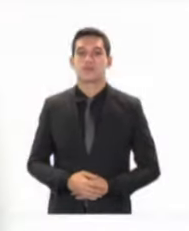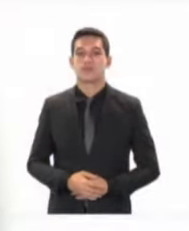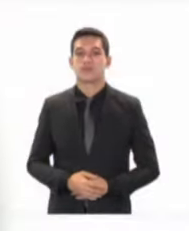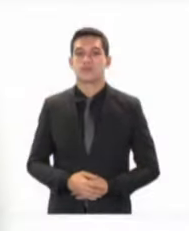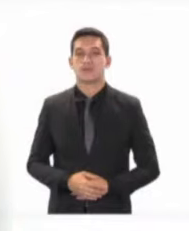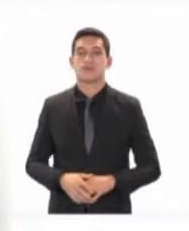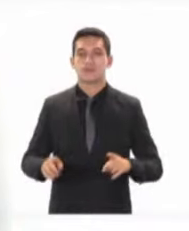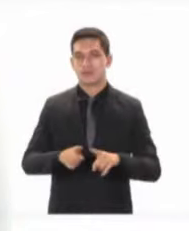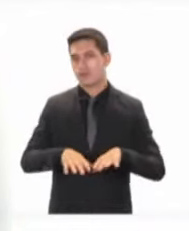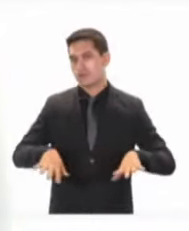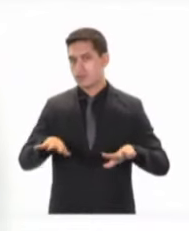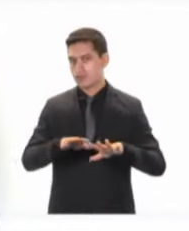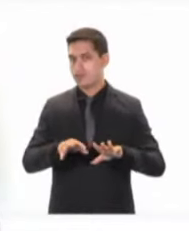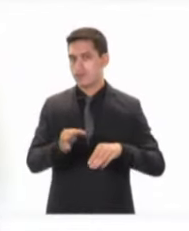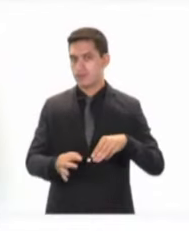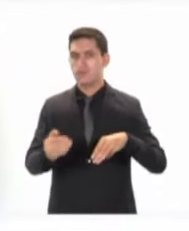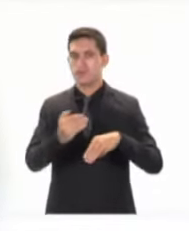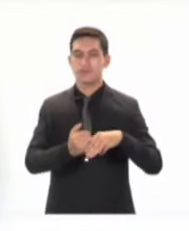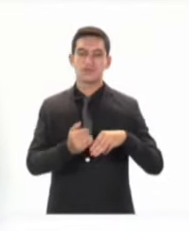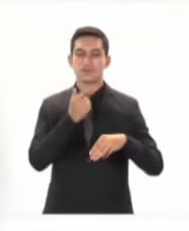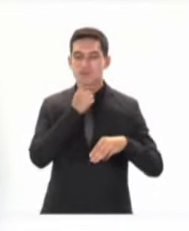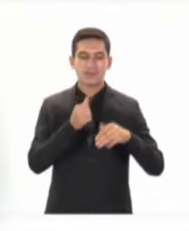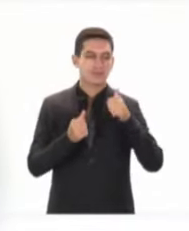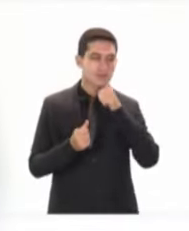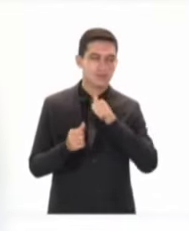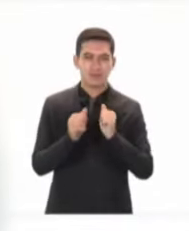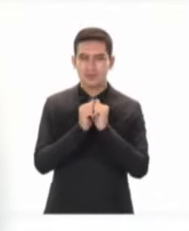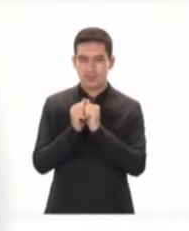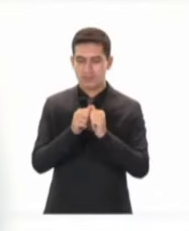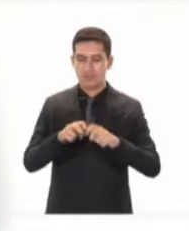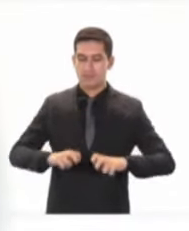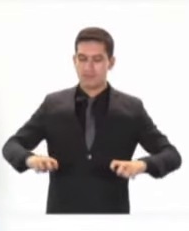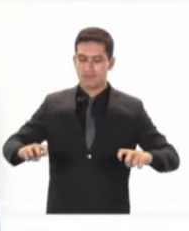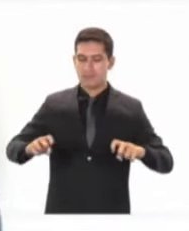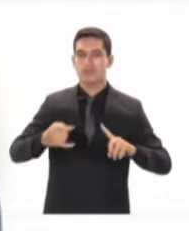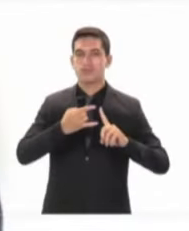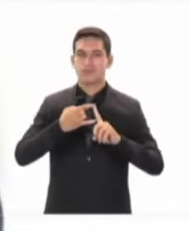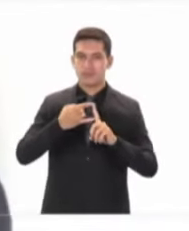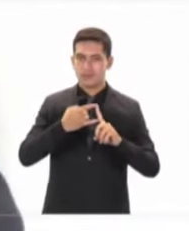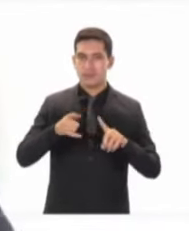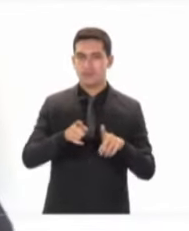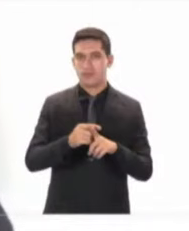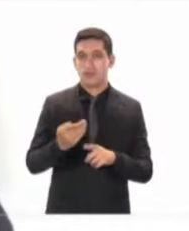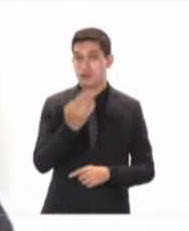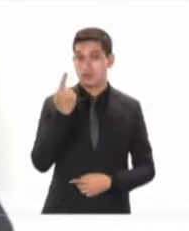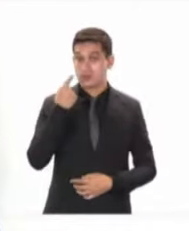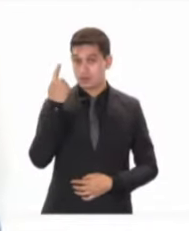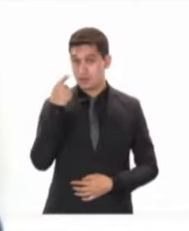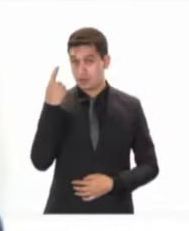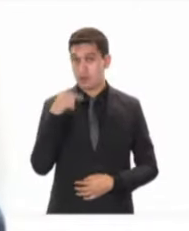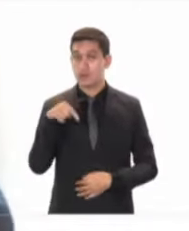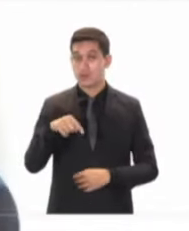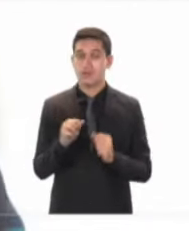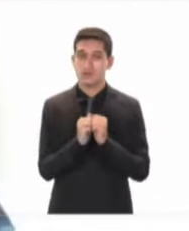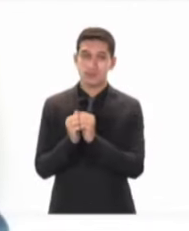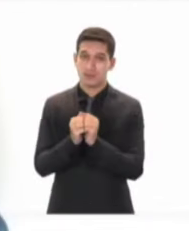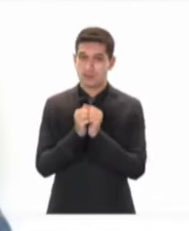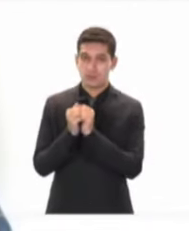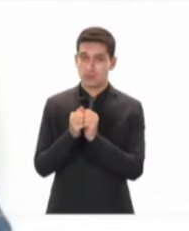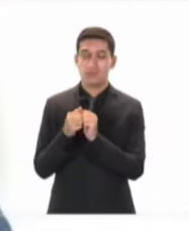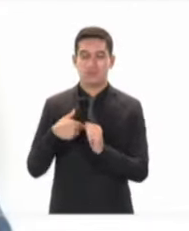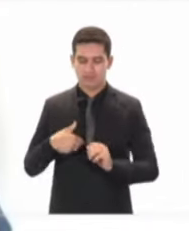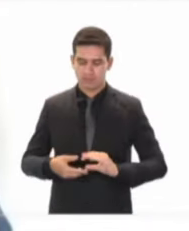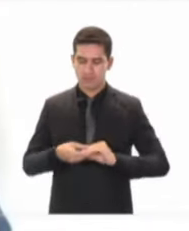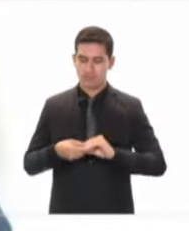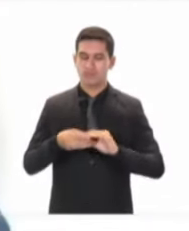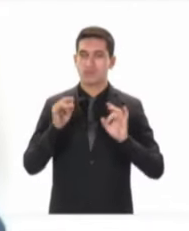senhores ministros, senhoras ministras, senhores advogados, advogadas, uma